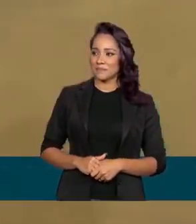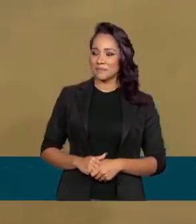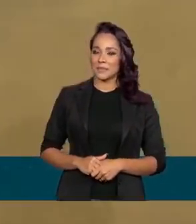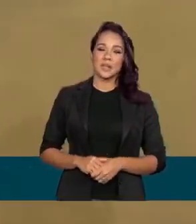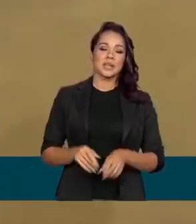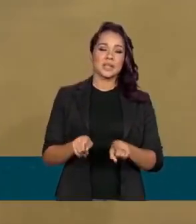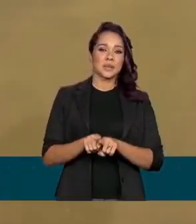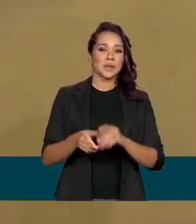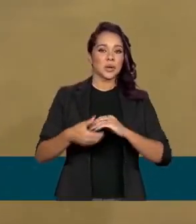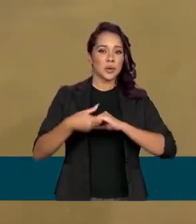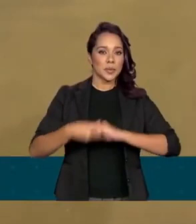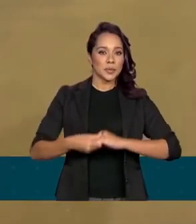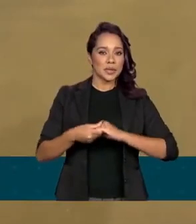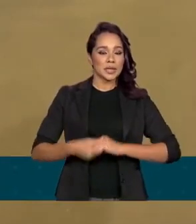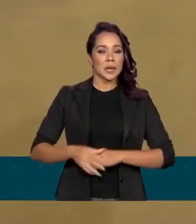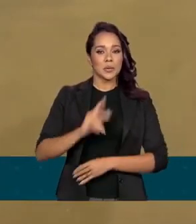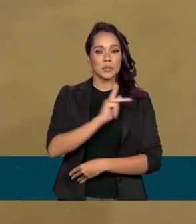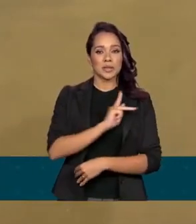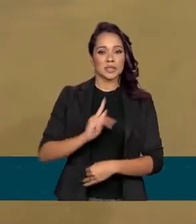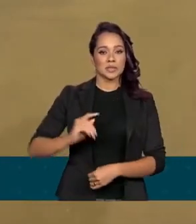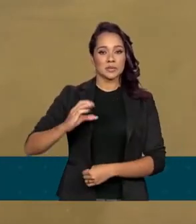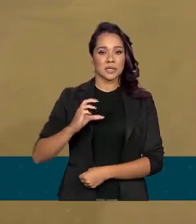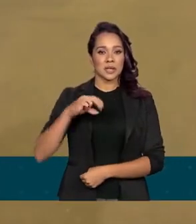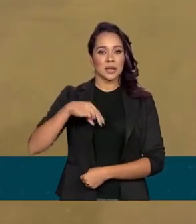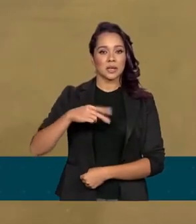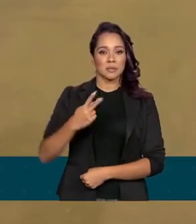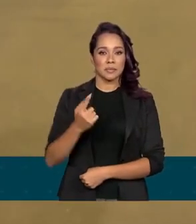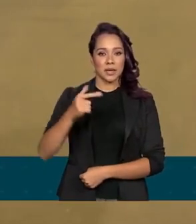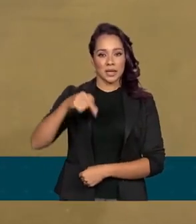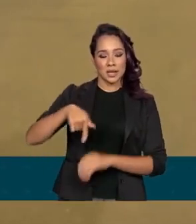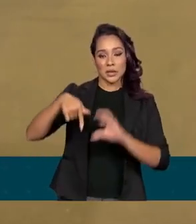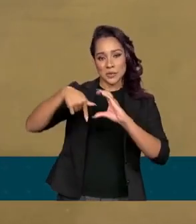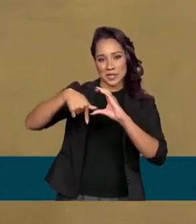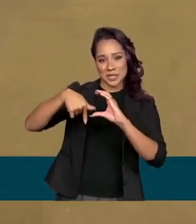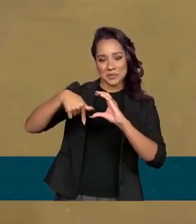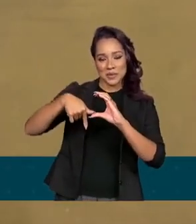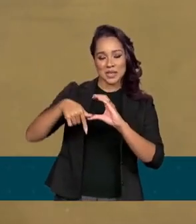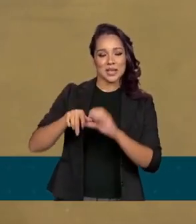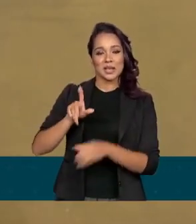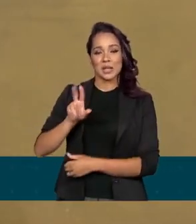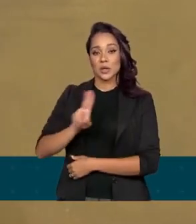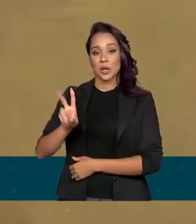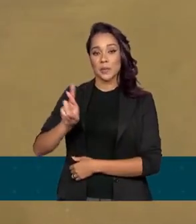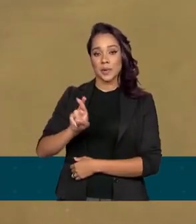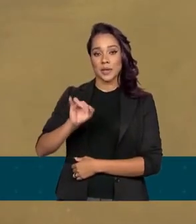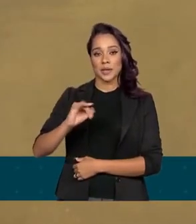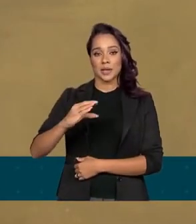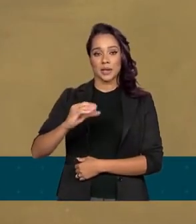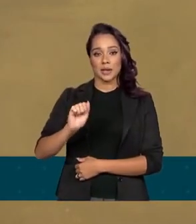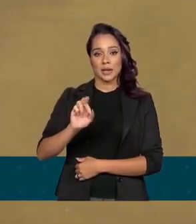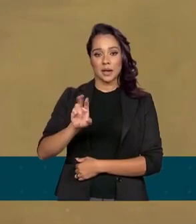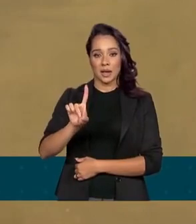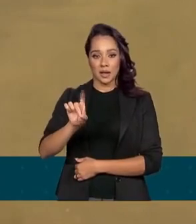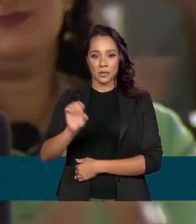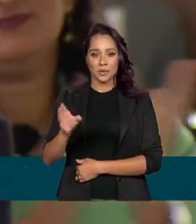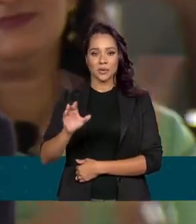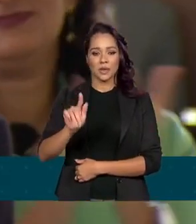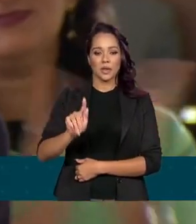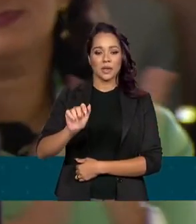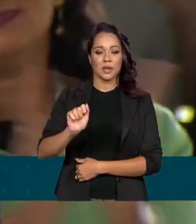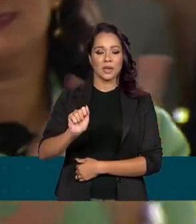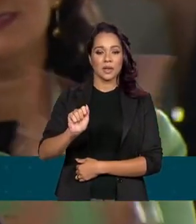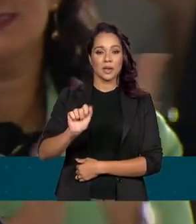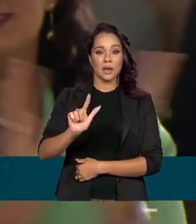E cumprimentar também o presidente do CNPq, o Ricardo Galvão, aqui presente, que liderará